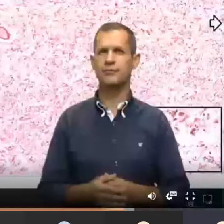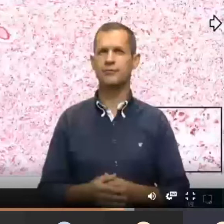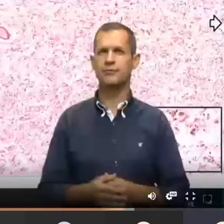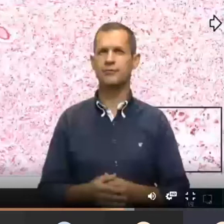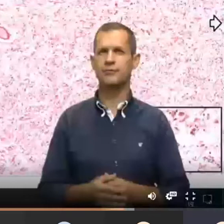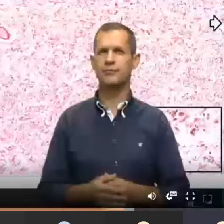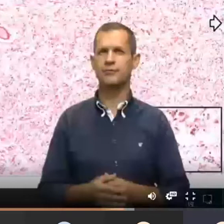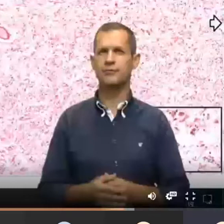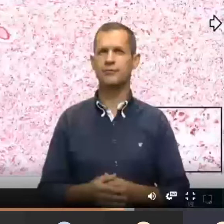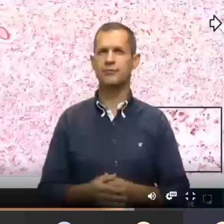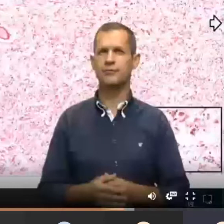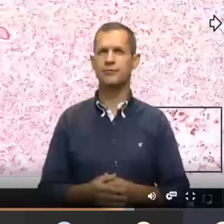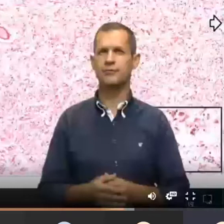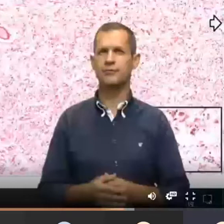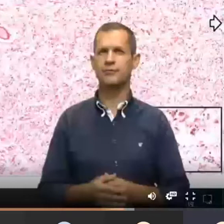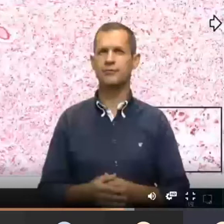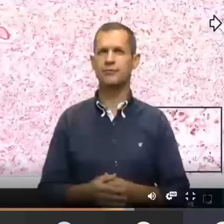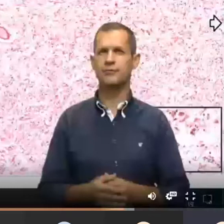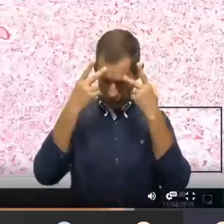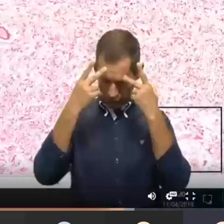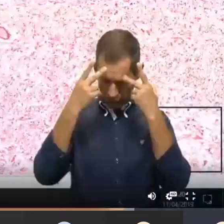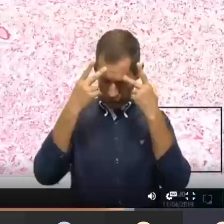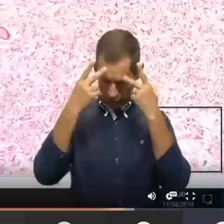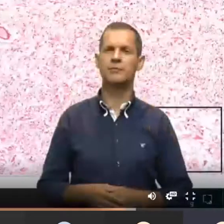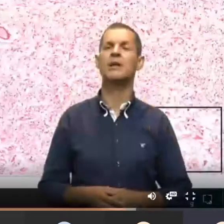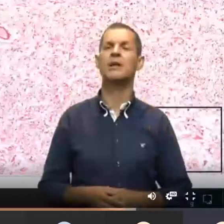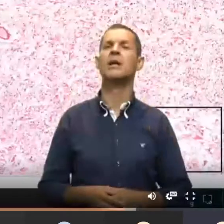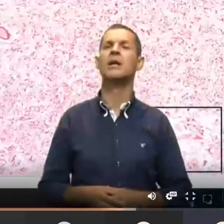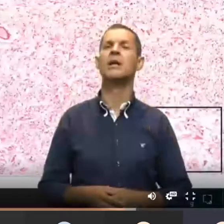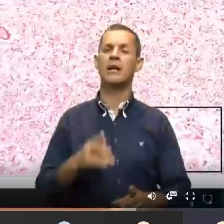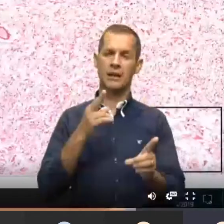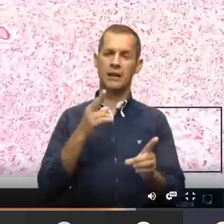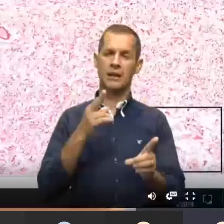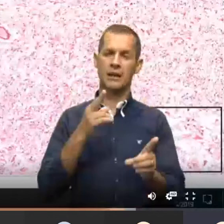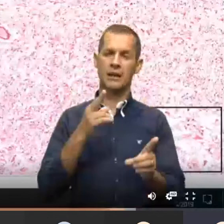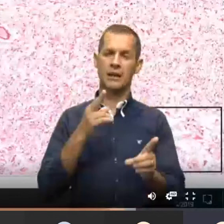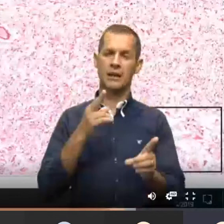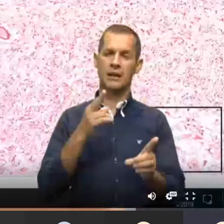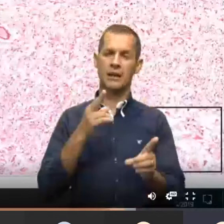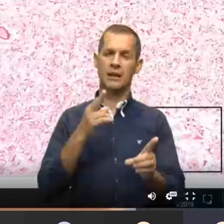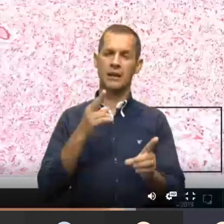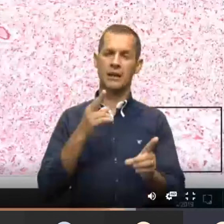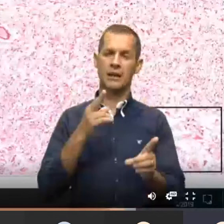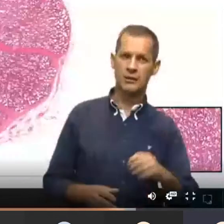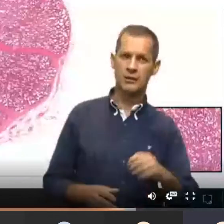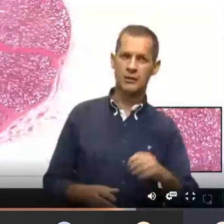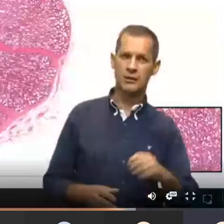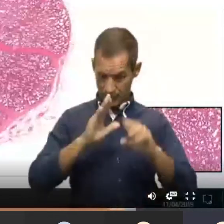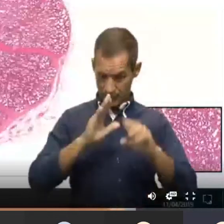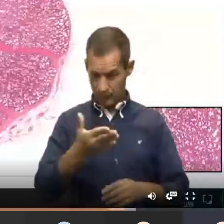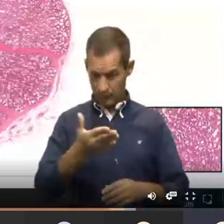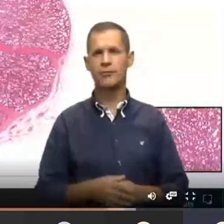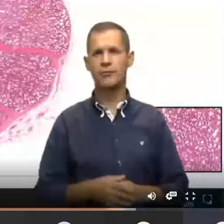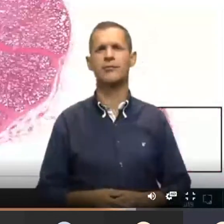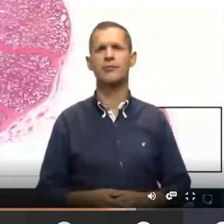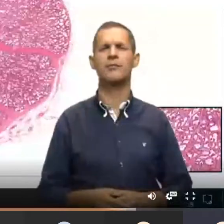lâmina que eu quero que vocês carreguem é a próstata normal, que é a próstata cão HE. Então,